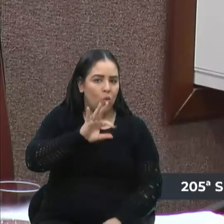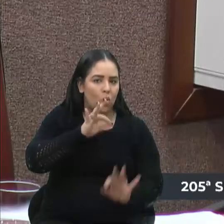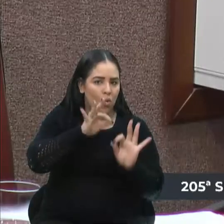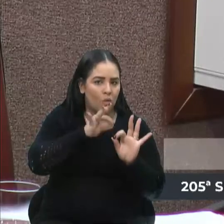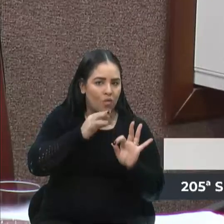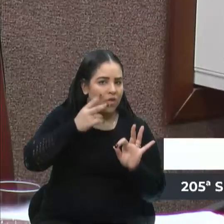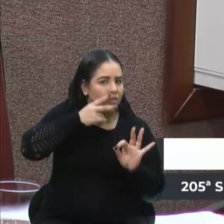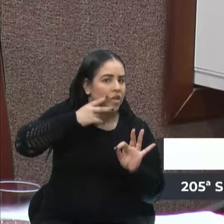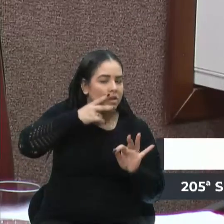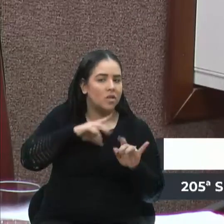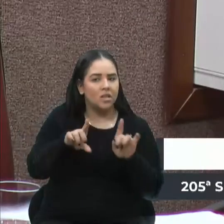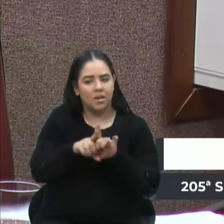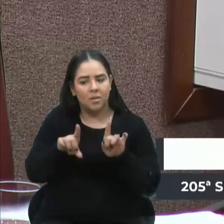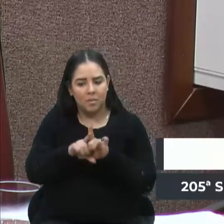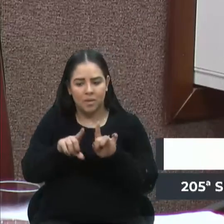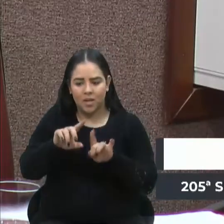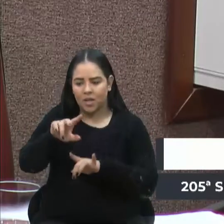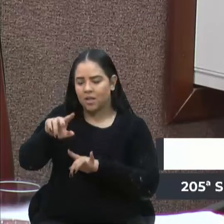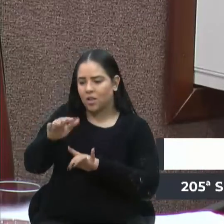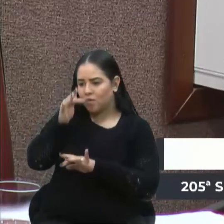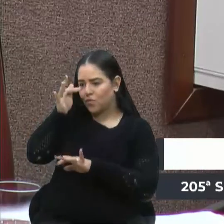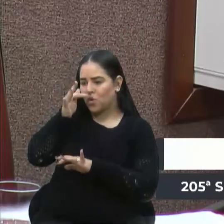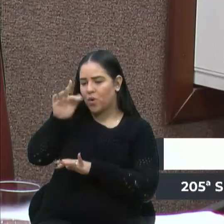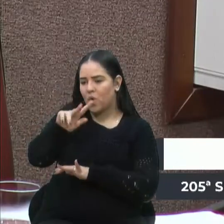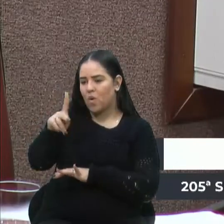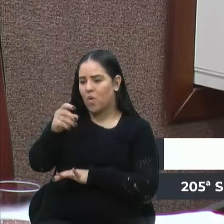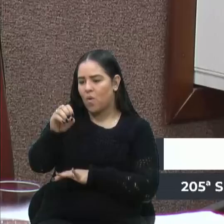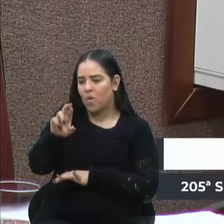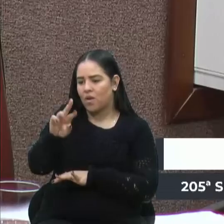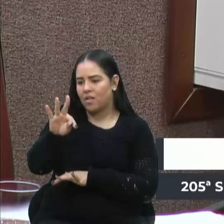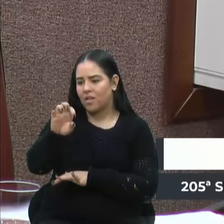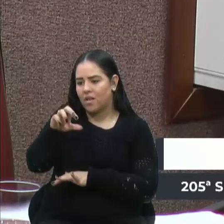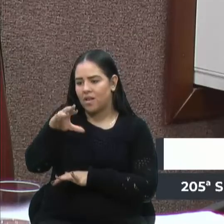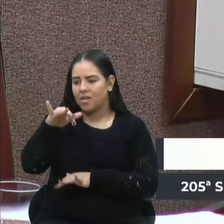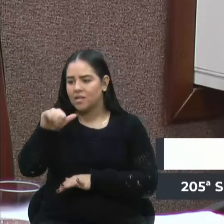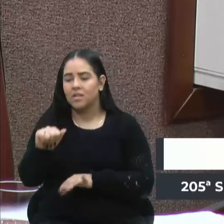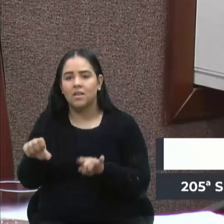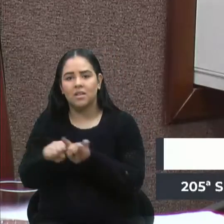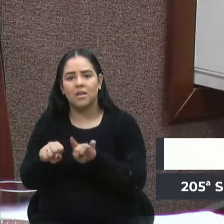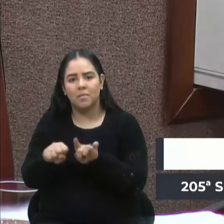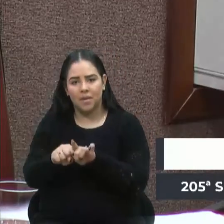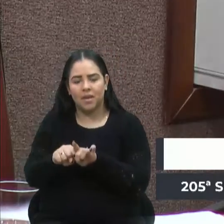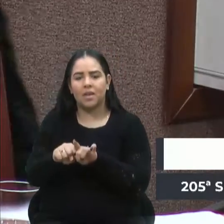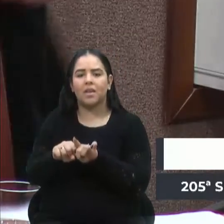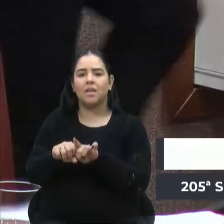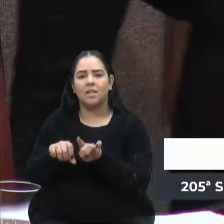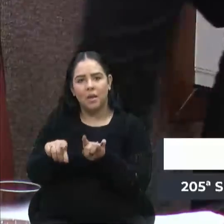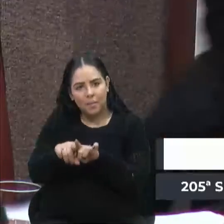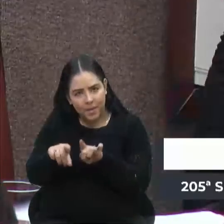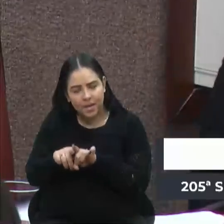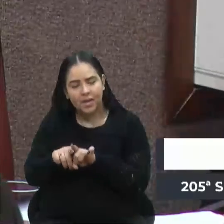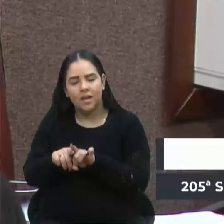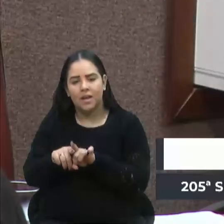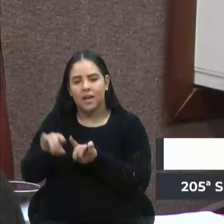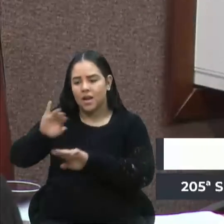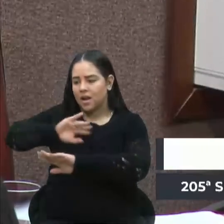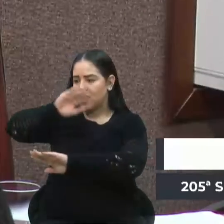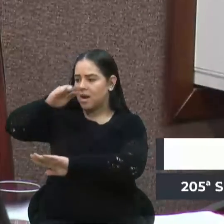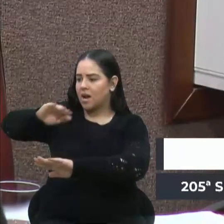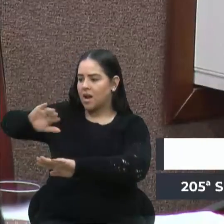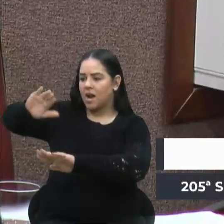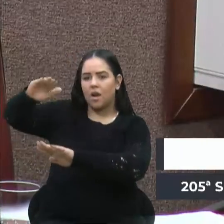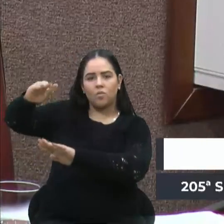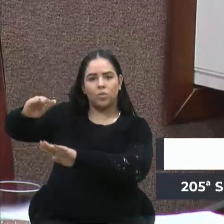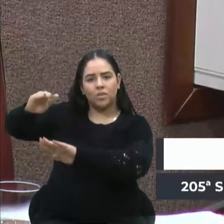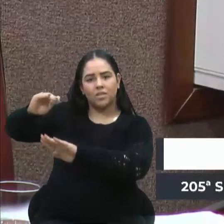e agora dos Campos de Cima da Serra, que vai dar uma revolucionada muito grande com relação ao turismo. Então, por aqui, tudo